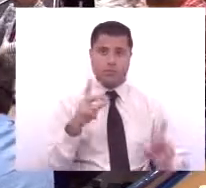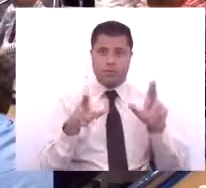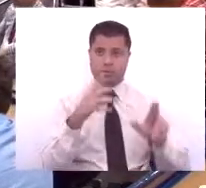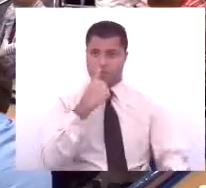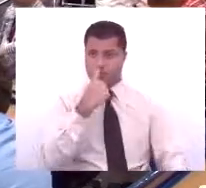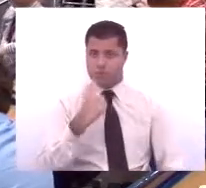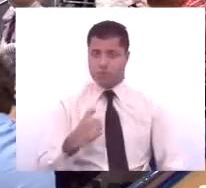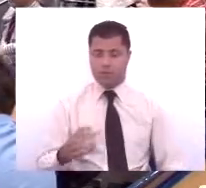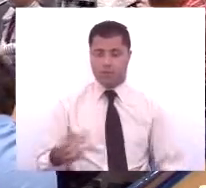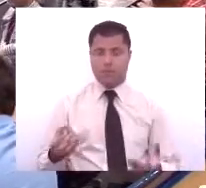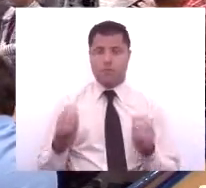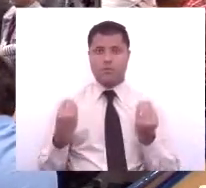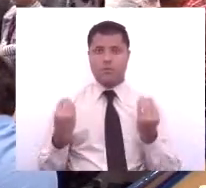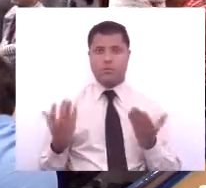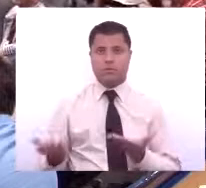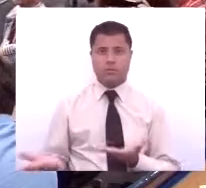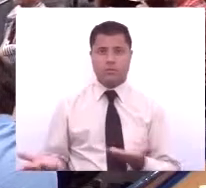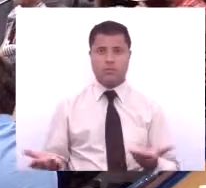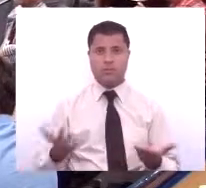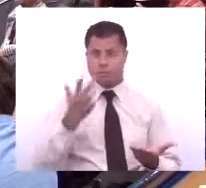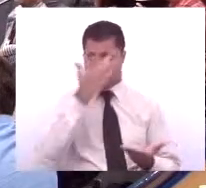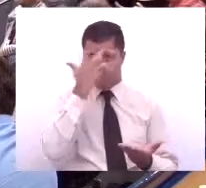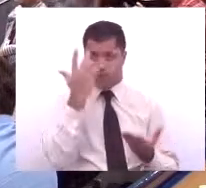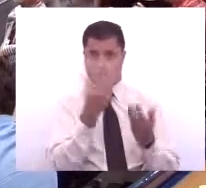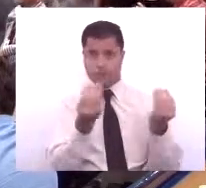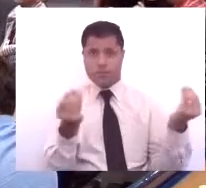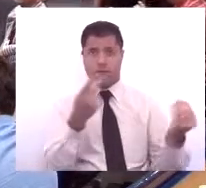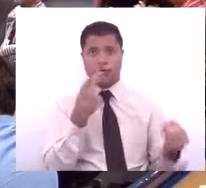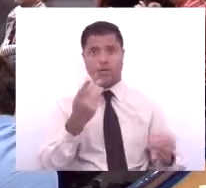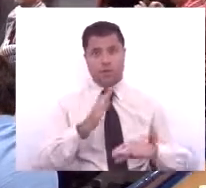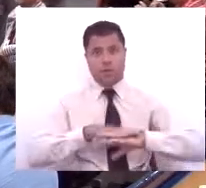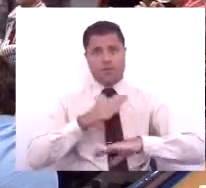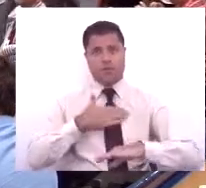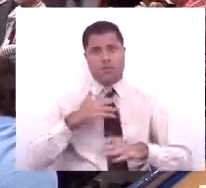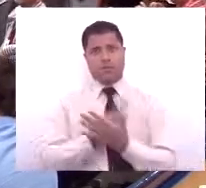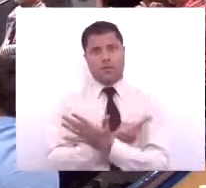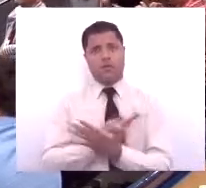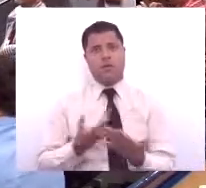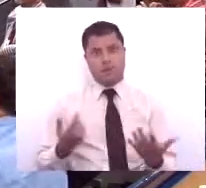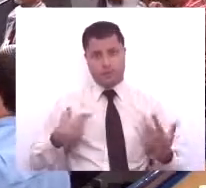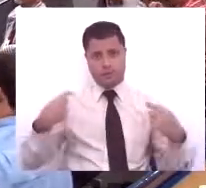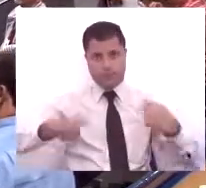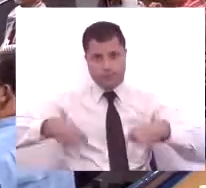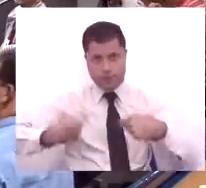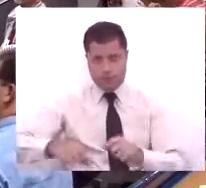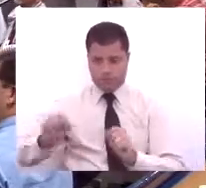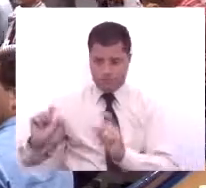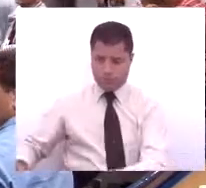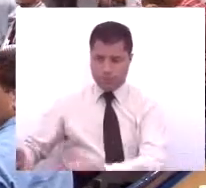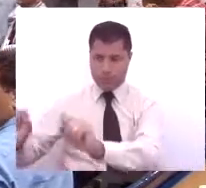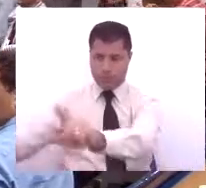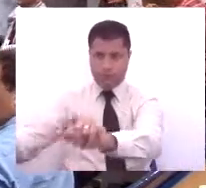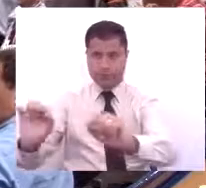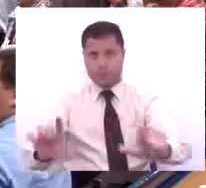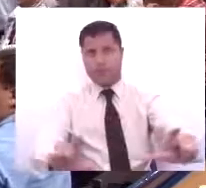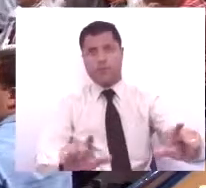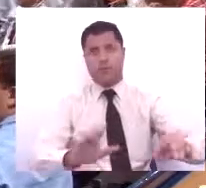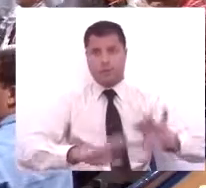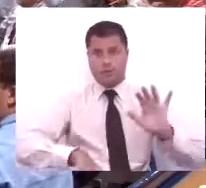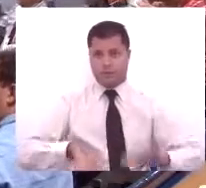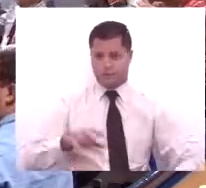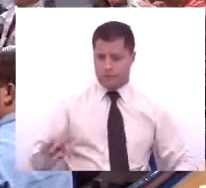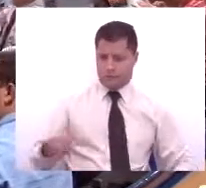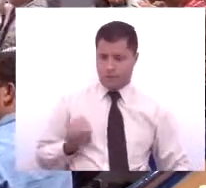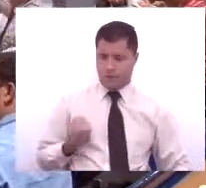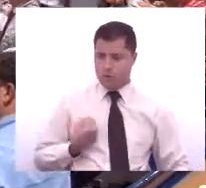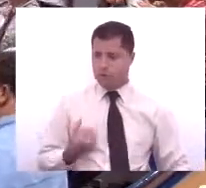Muitas pessoas comentam que foi um erro estratégico meu, que eu deveria ter colocado, porque acaba massificando o número do candidato,